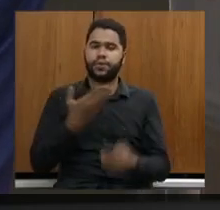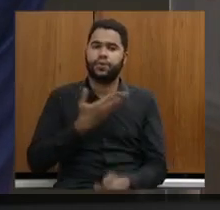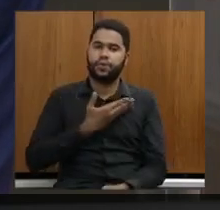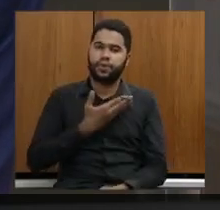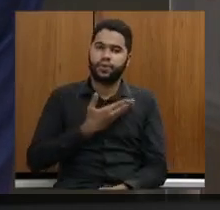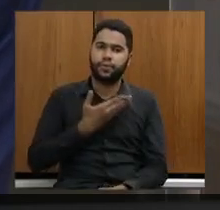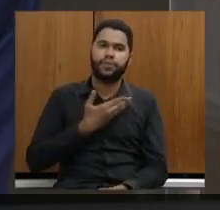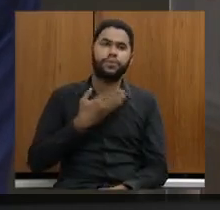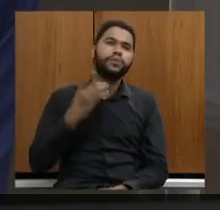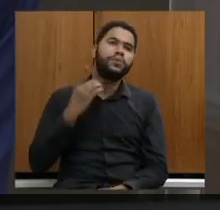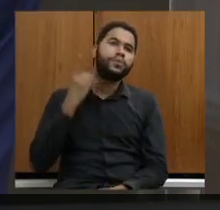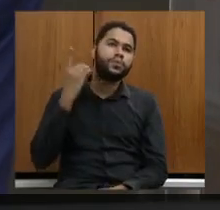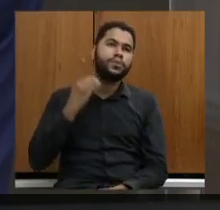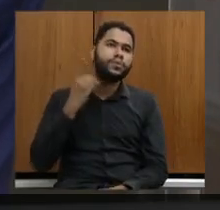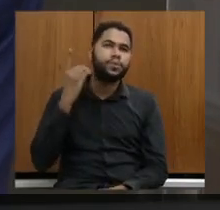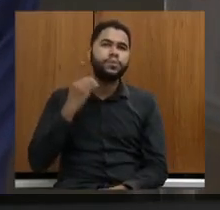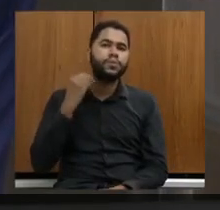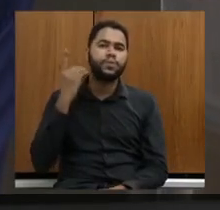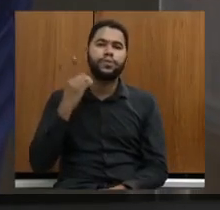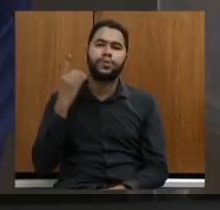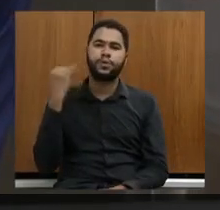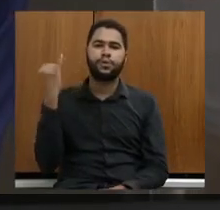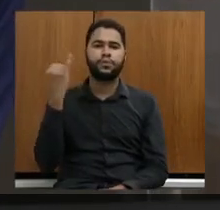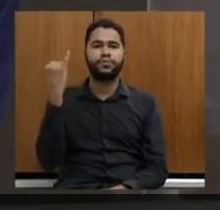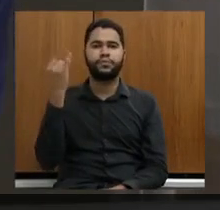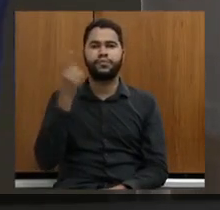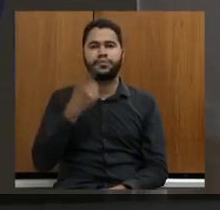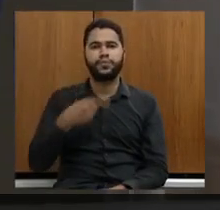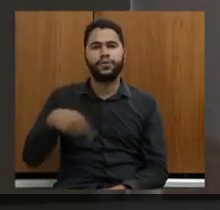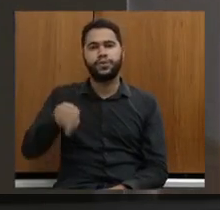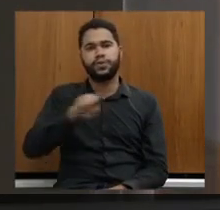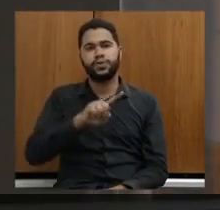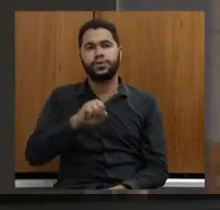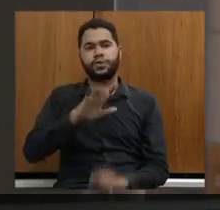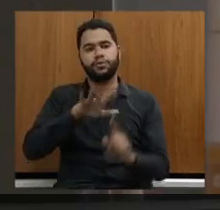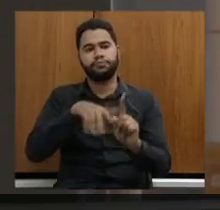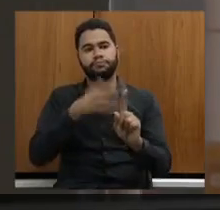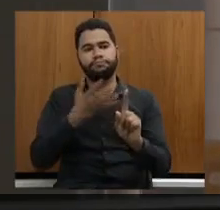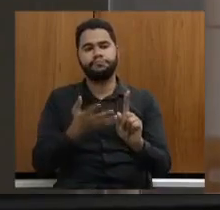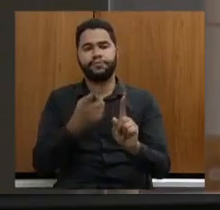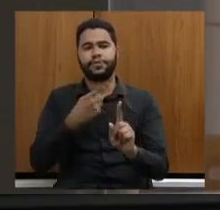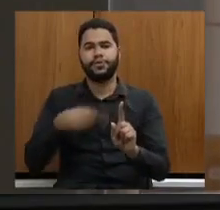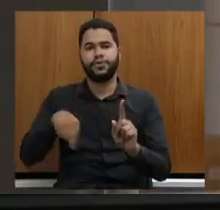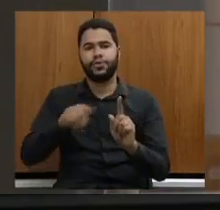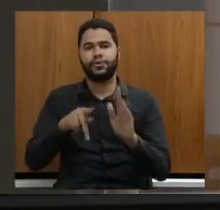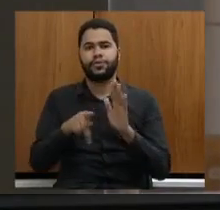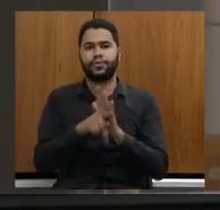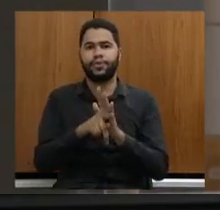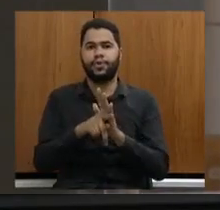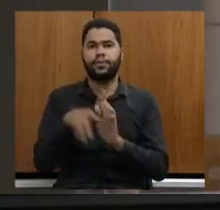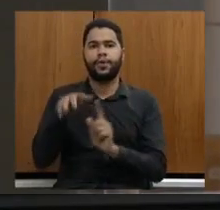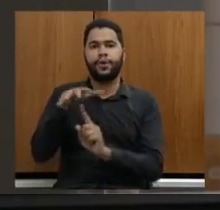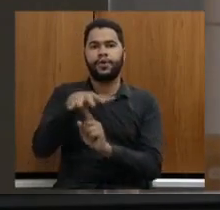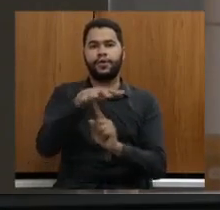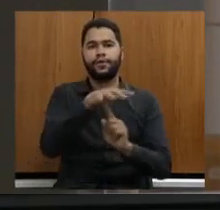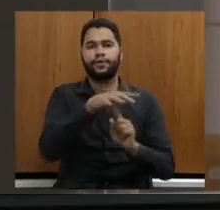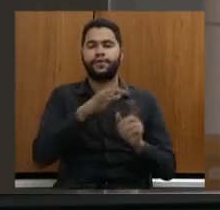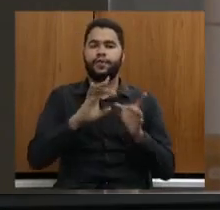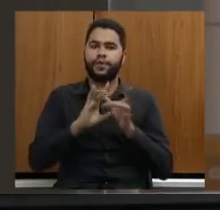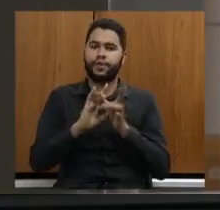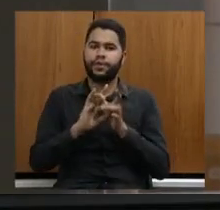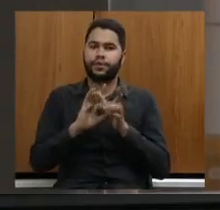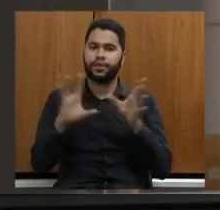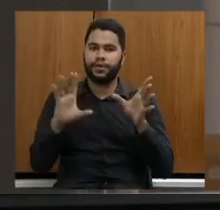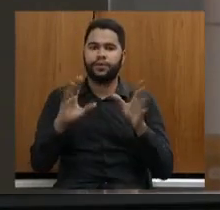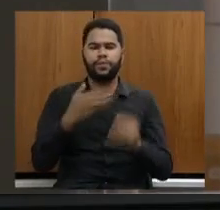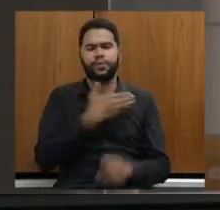os amigos deputados é muito importante nós prestigiar mos a nossa feira livre aí com quem vai